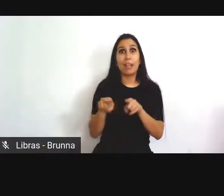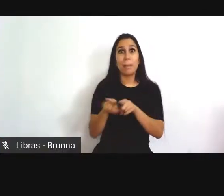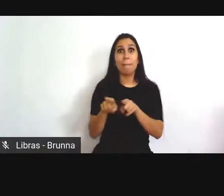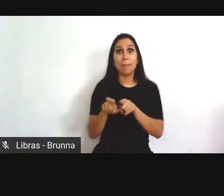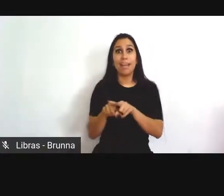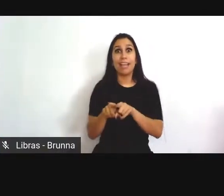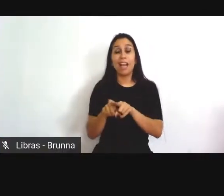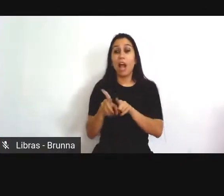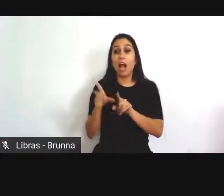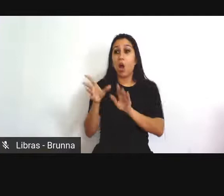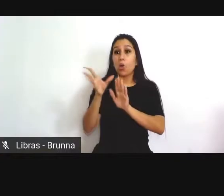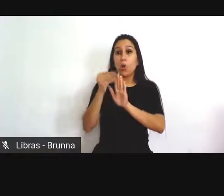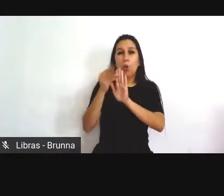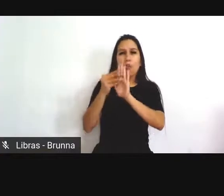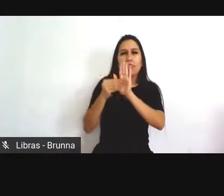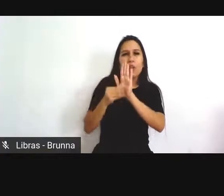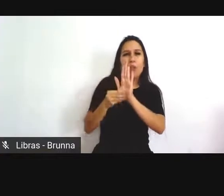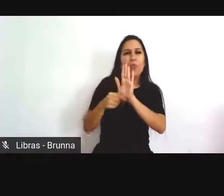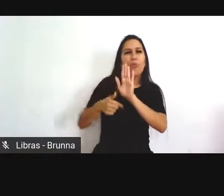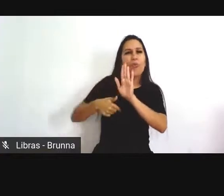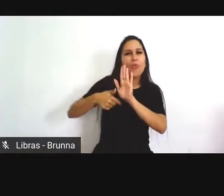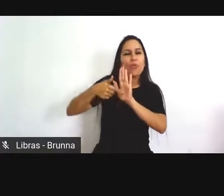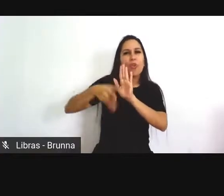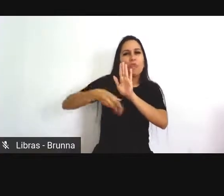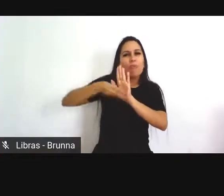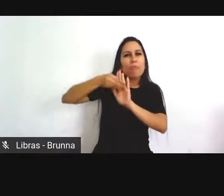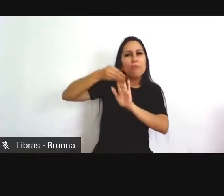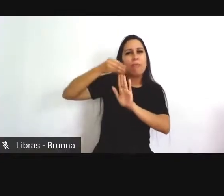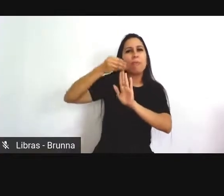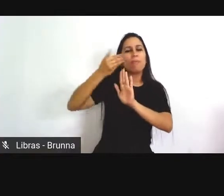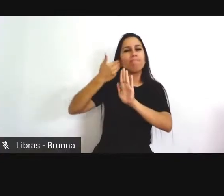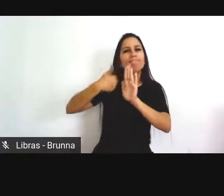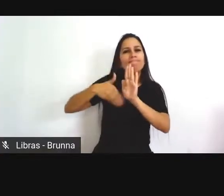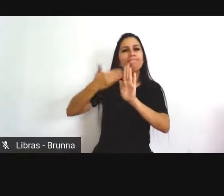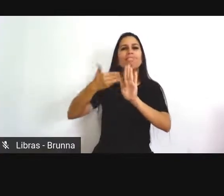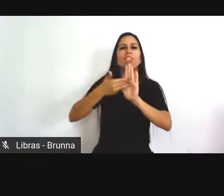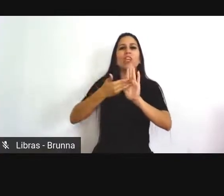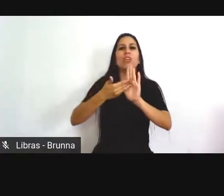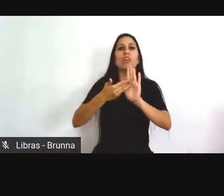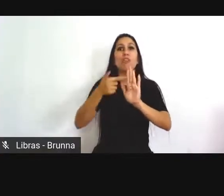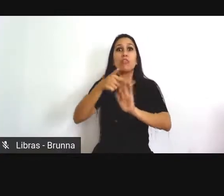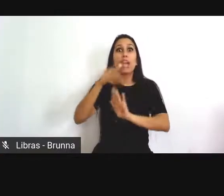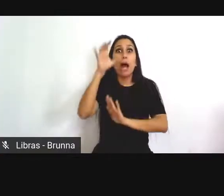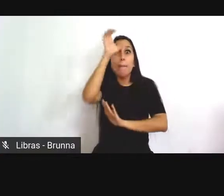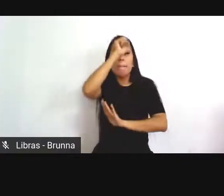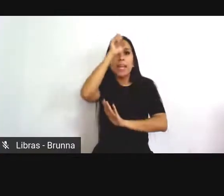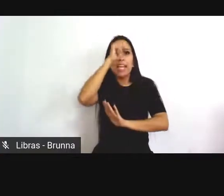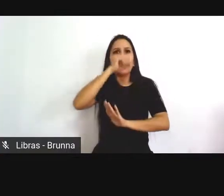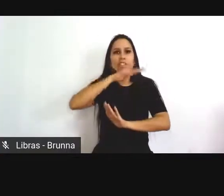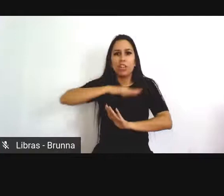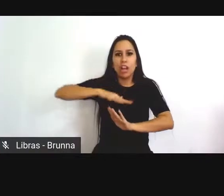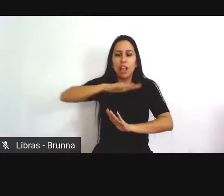que é possível dentro dessa rotina louca de legislativo. Cada um